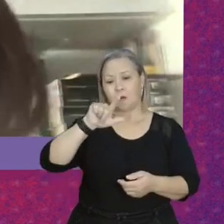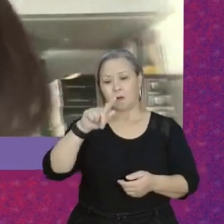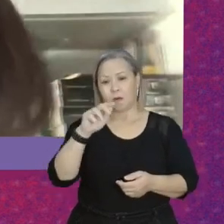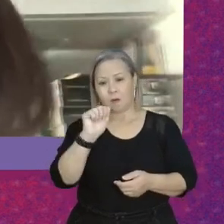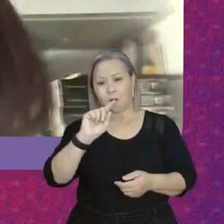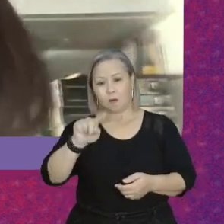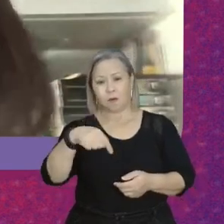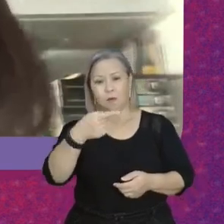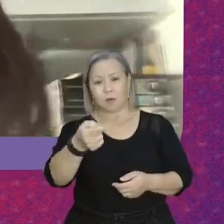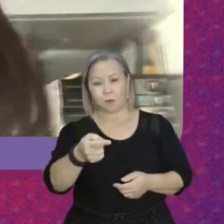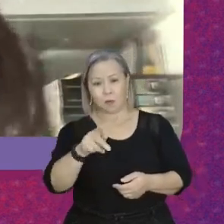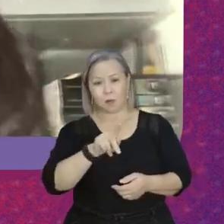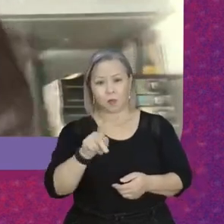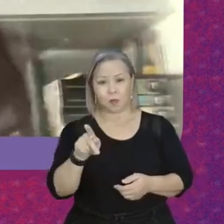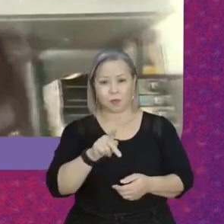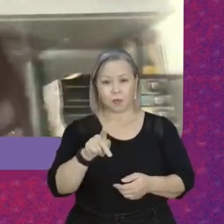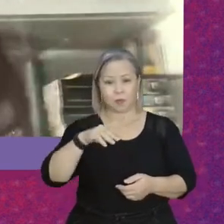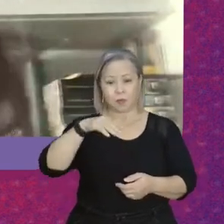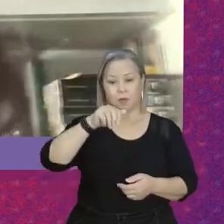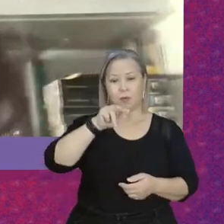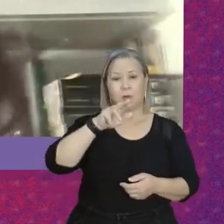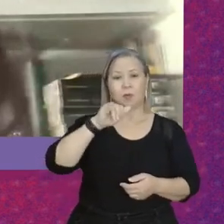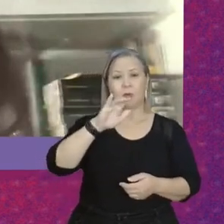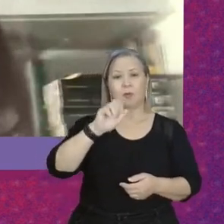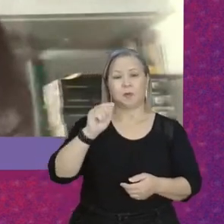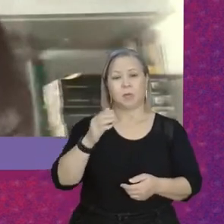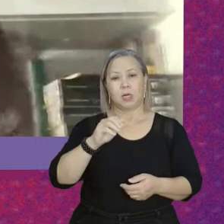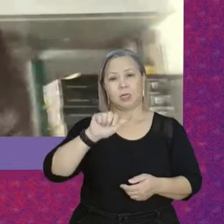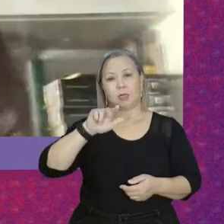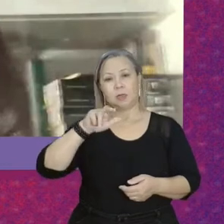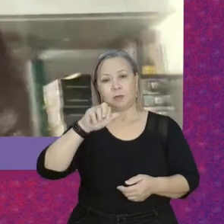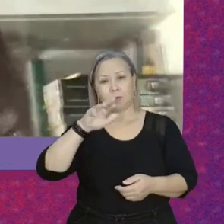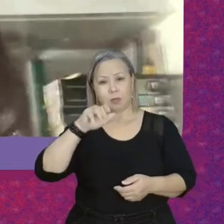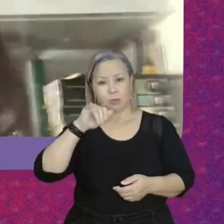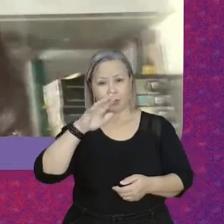depois passo para a professora Maria Lúcia, que está aqui com a gente.